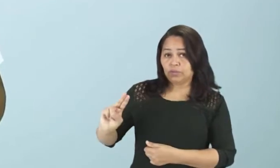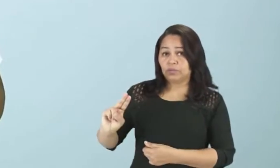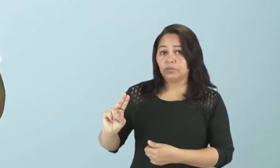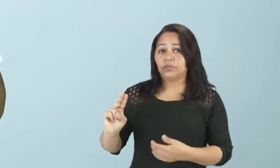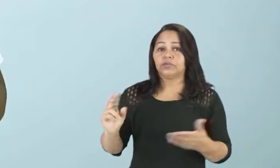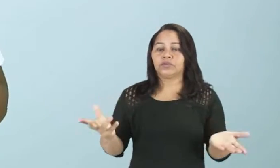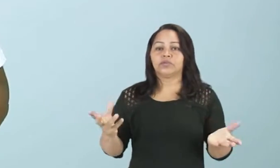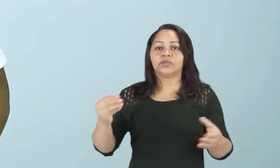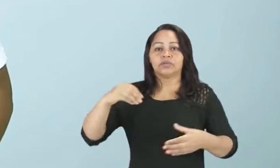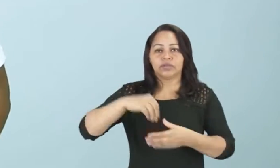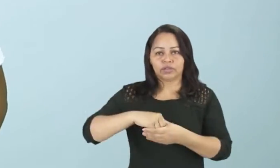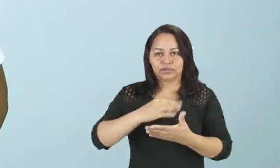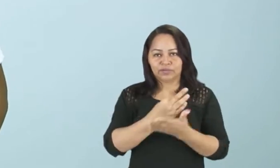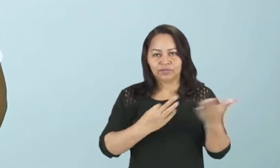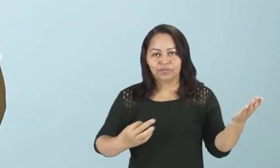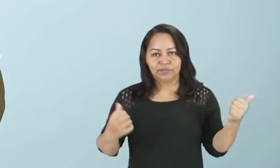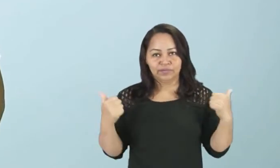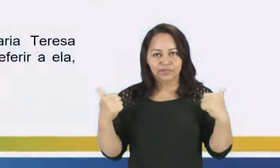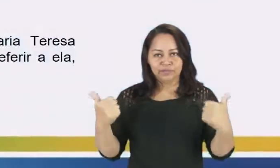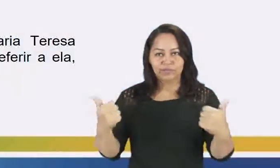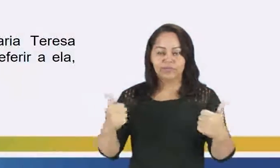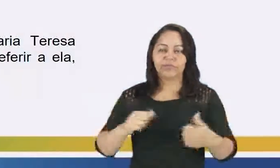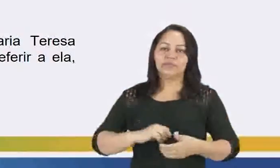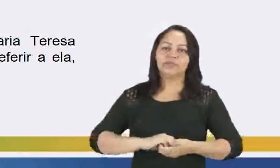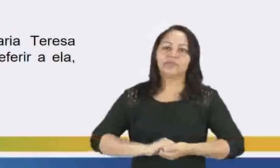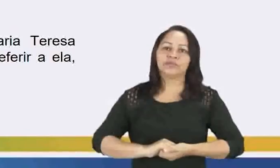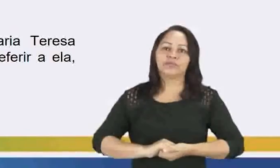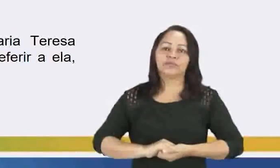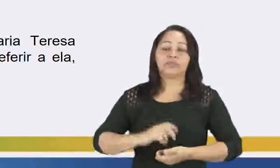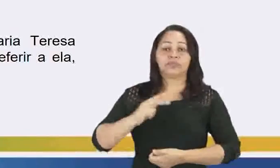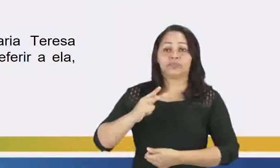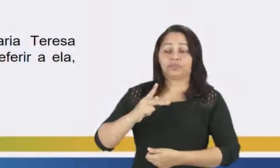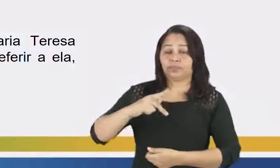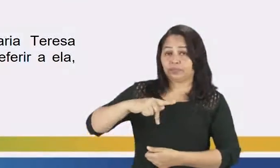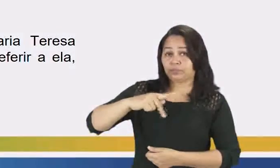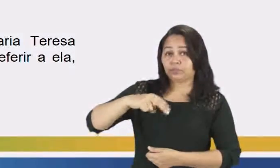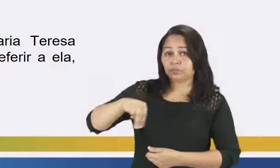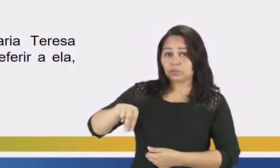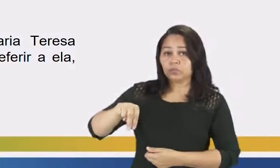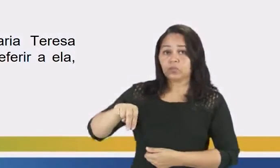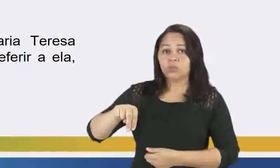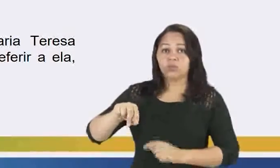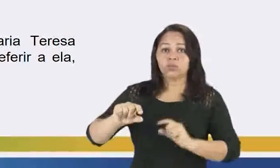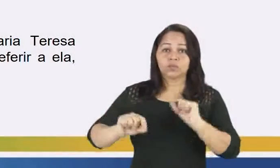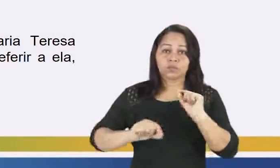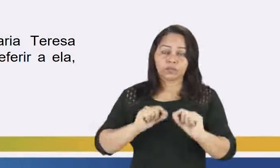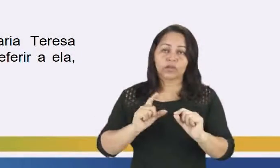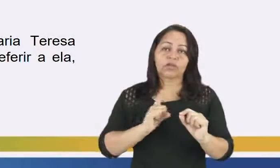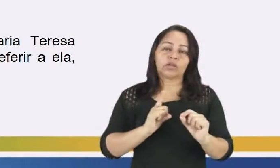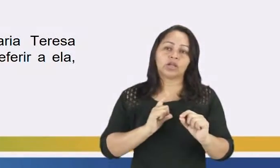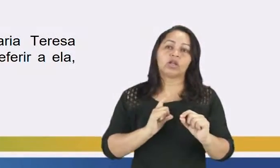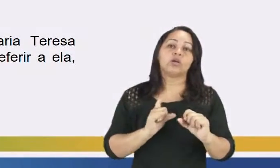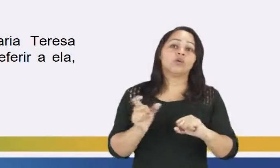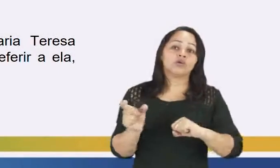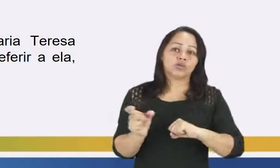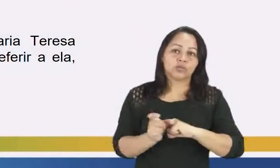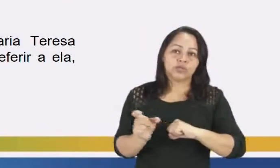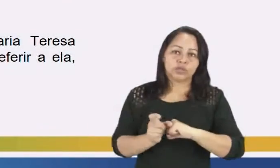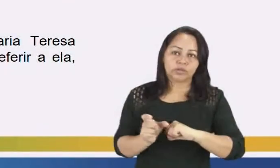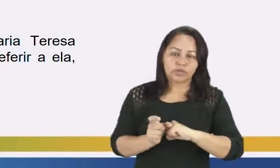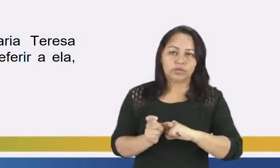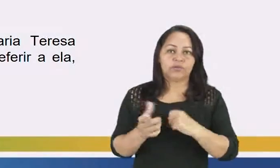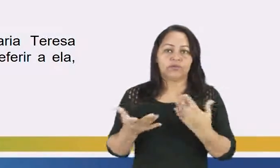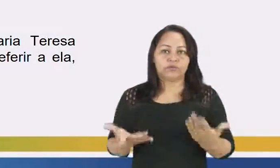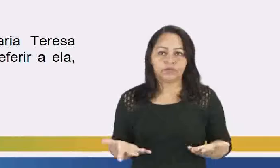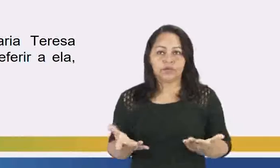dentro daquele texto, tá bom? Os pronomes, eles que atuam como substantivo, no caso ali